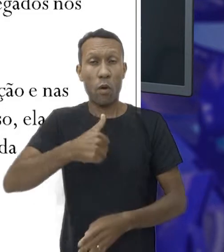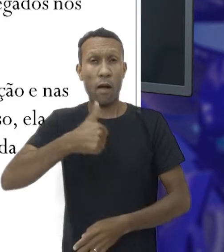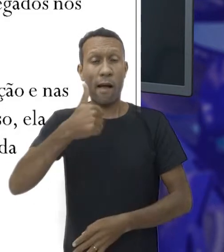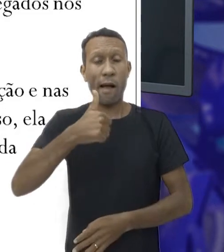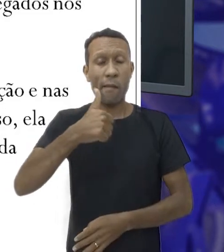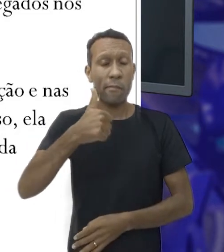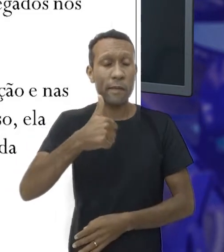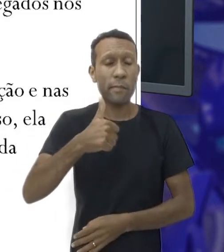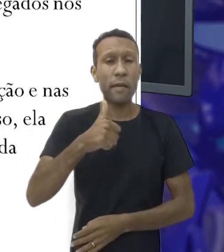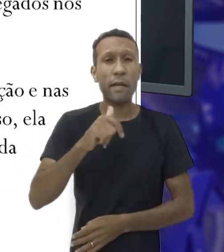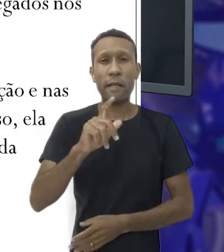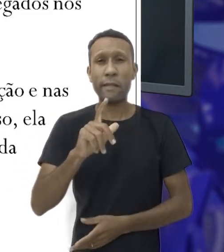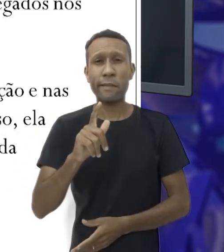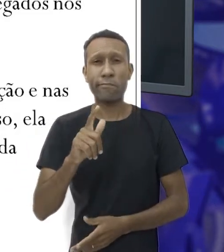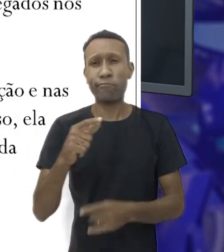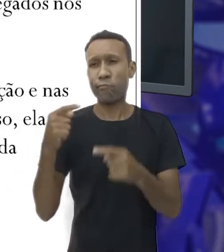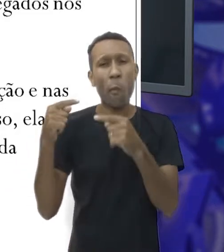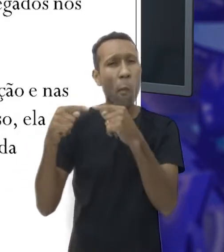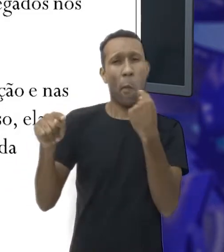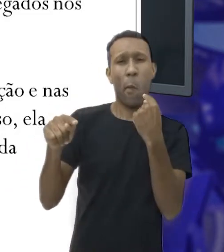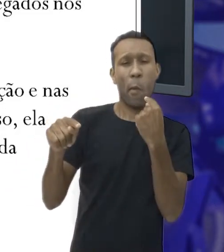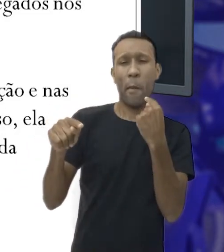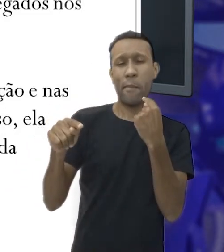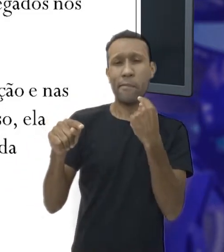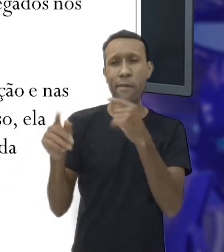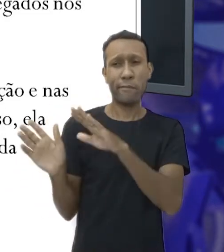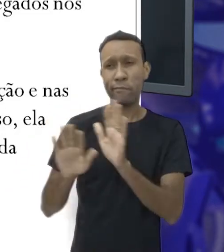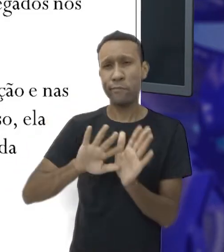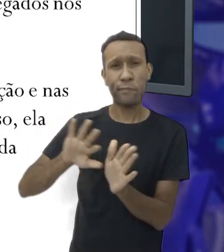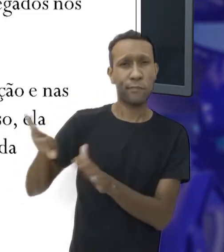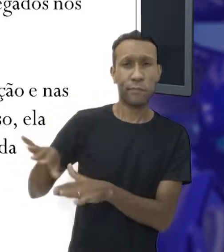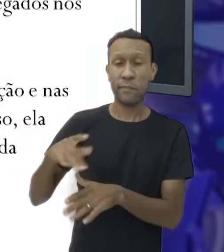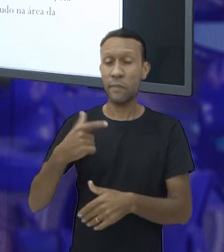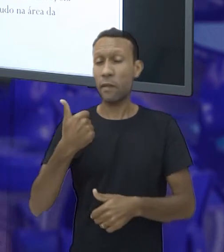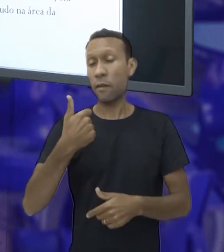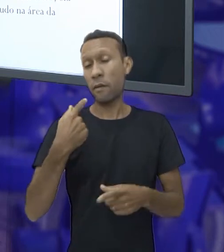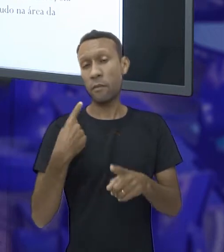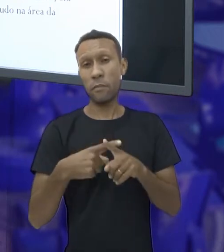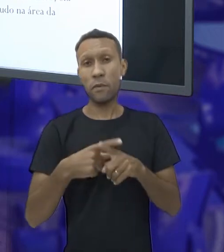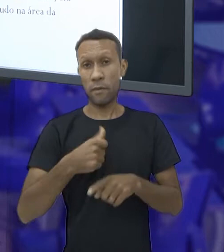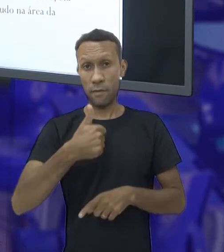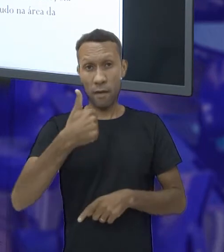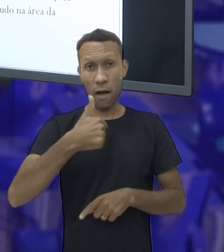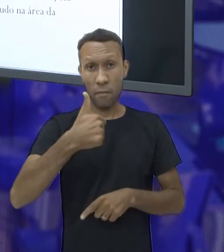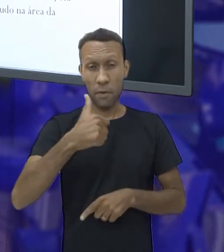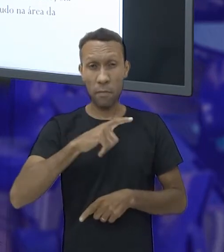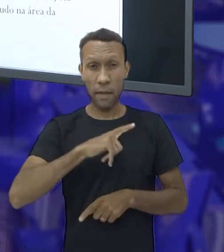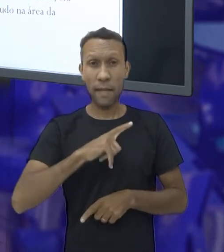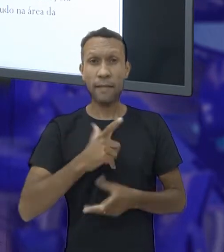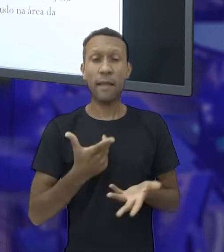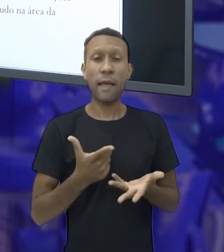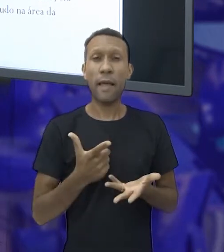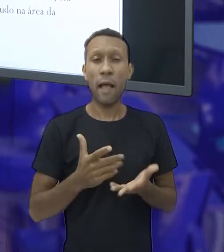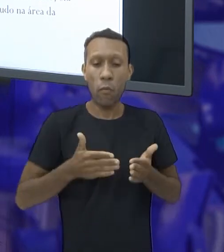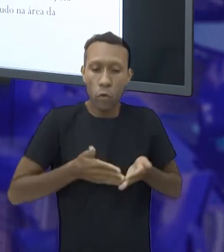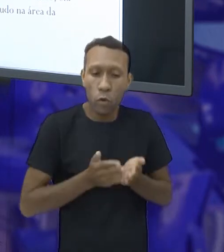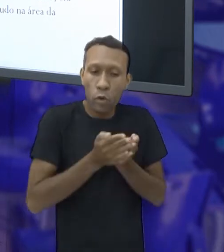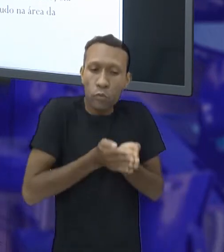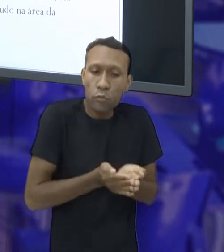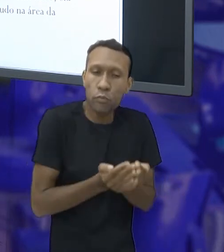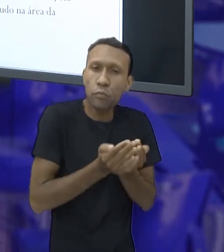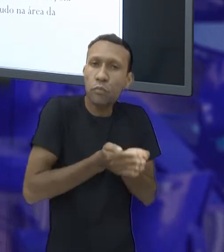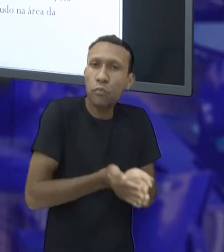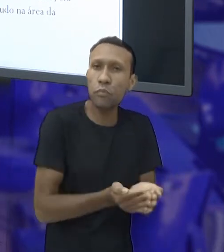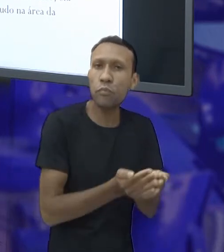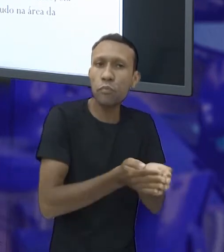globalização, que ela não tem a ver com as 3 revoluções industriais, porque a primeira globalização ela tem a ver com as grandes navegações